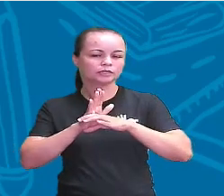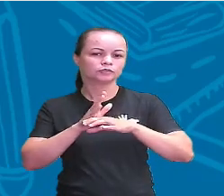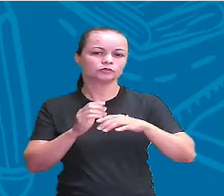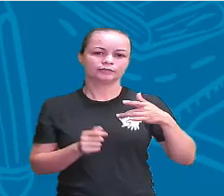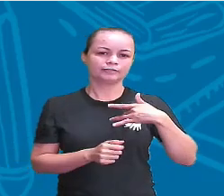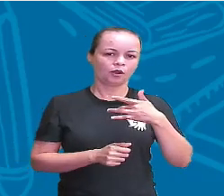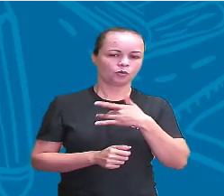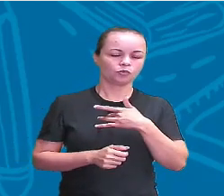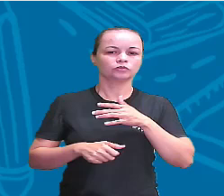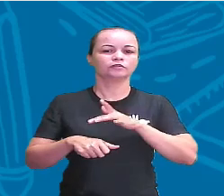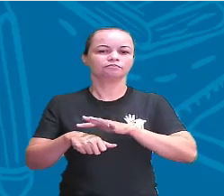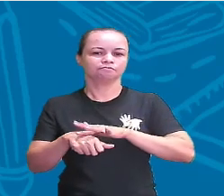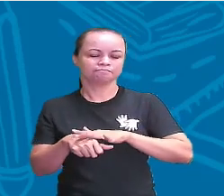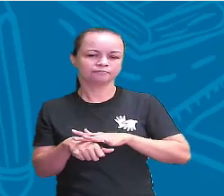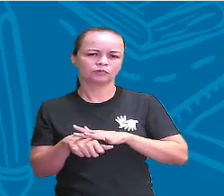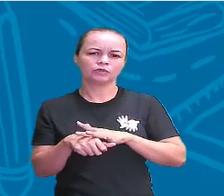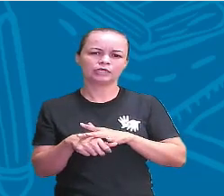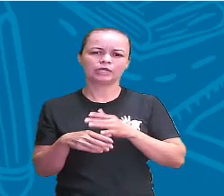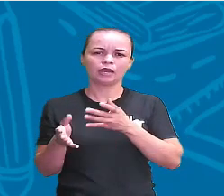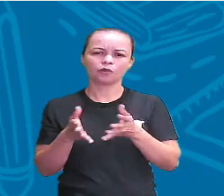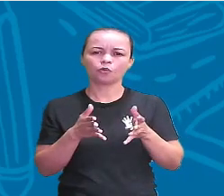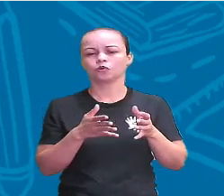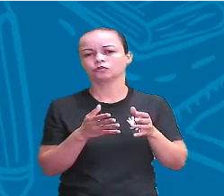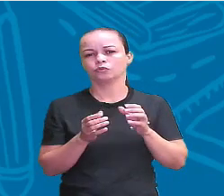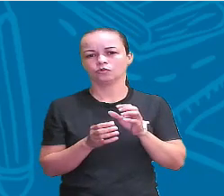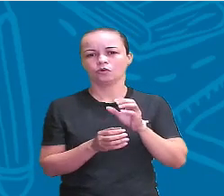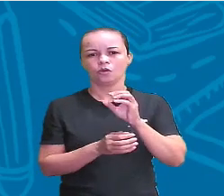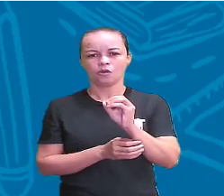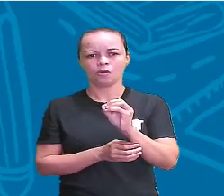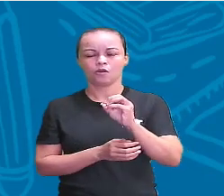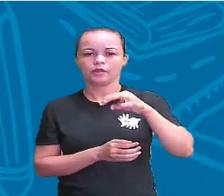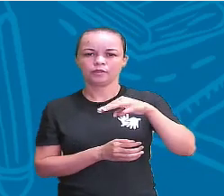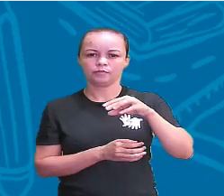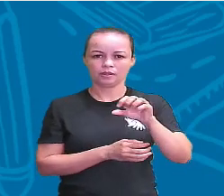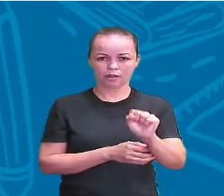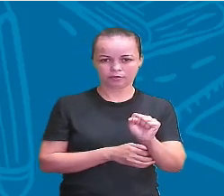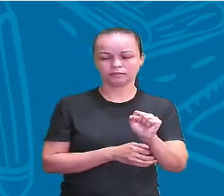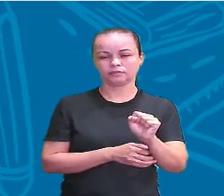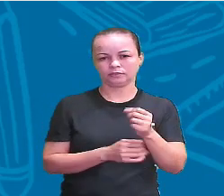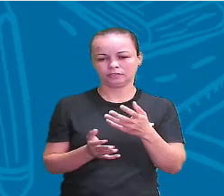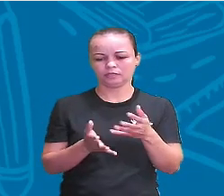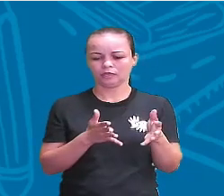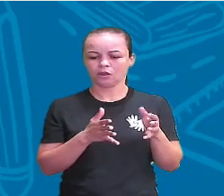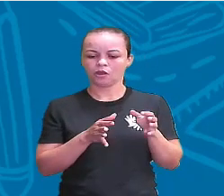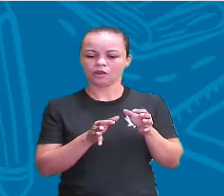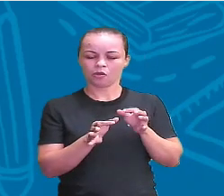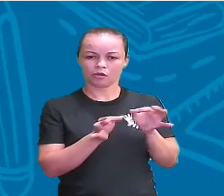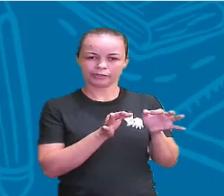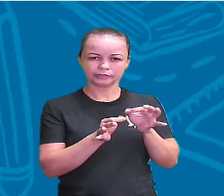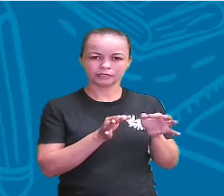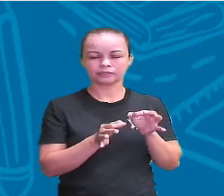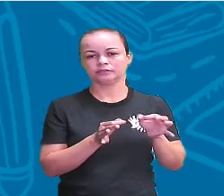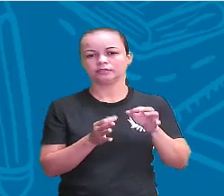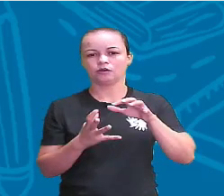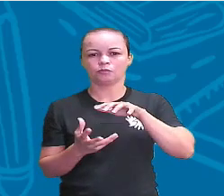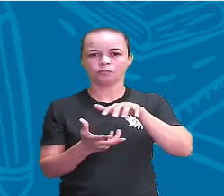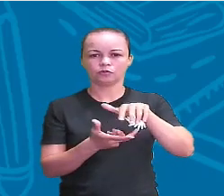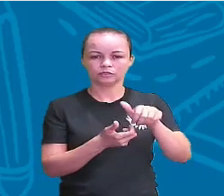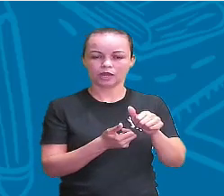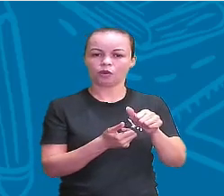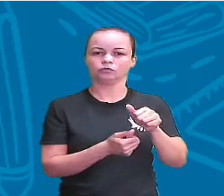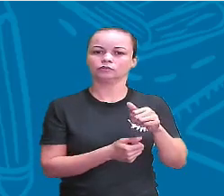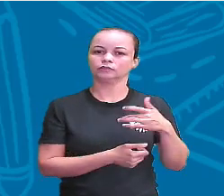e doença de acordo com os órgãos de saúde internacionais, né? Como a OMS, que é a